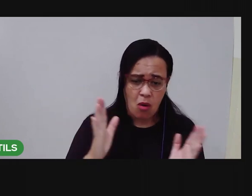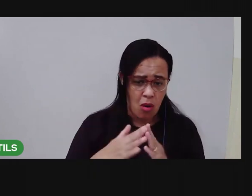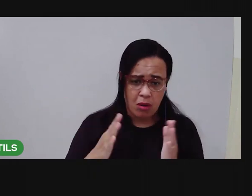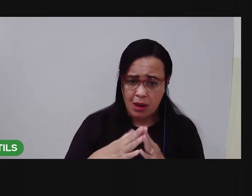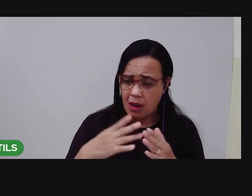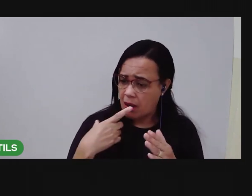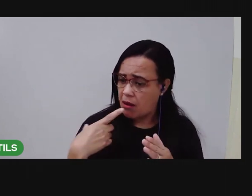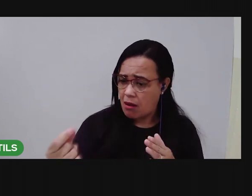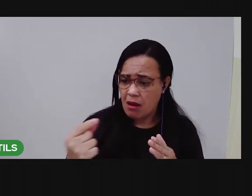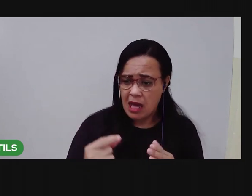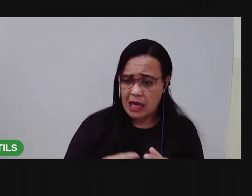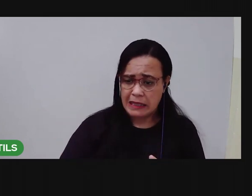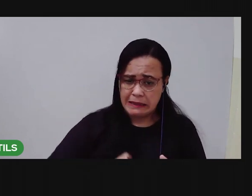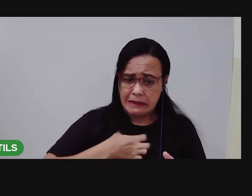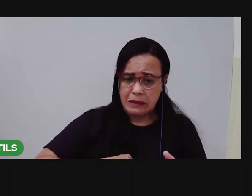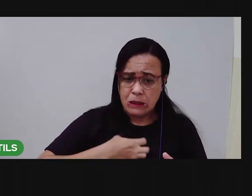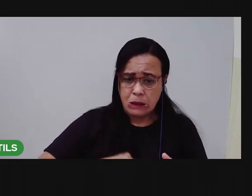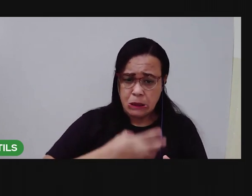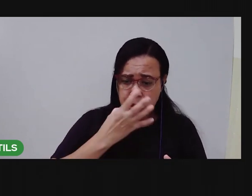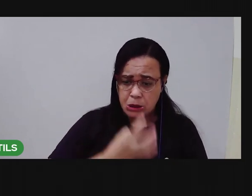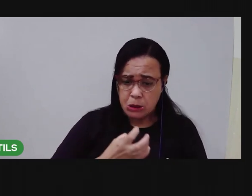desse jeito, chateado?